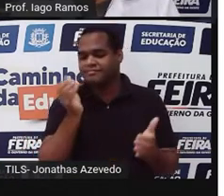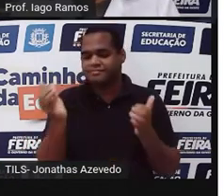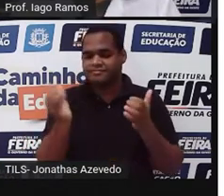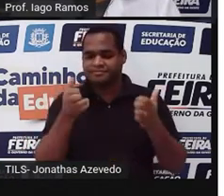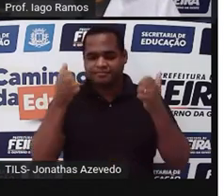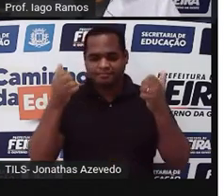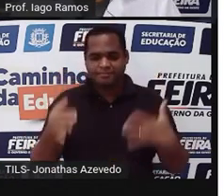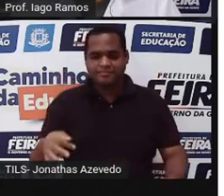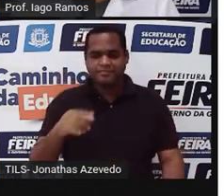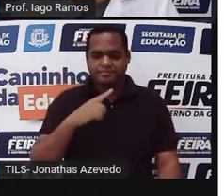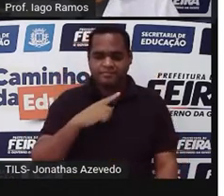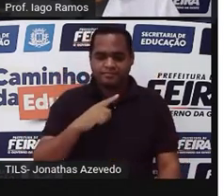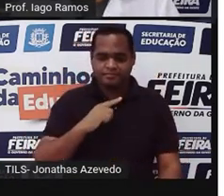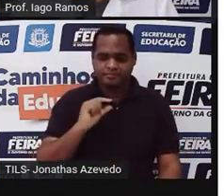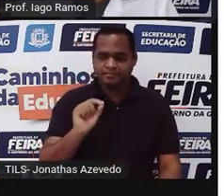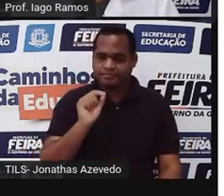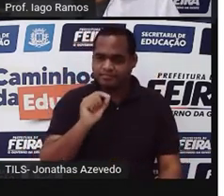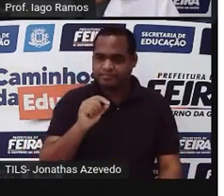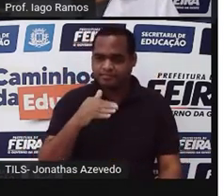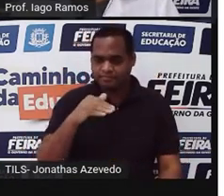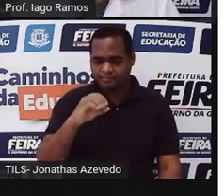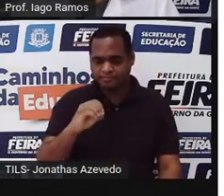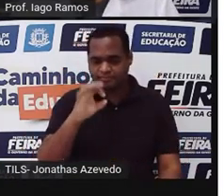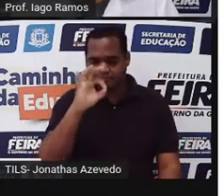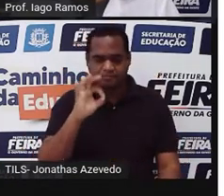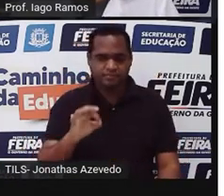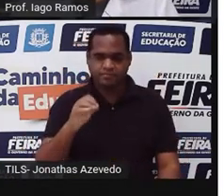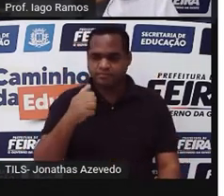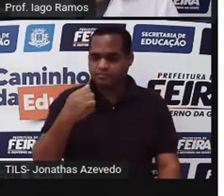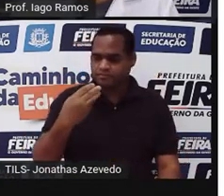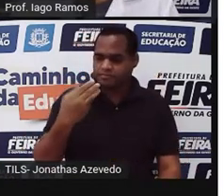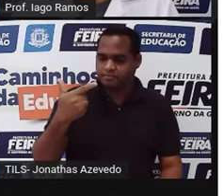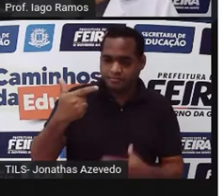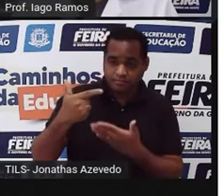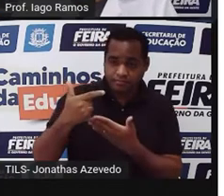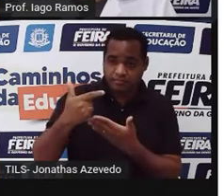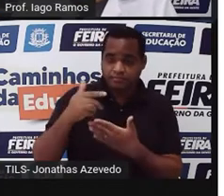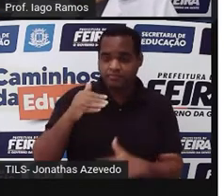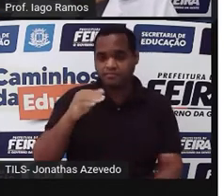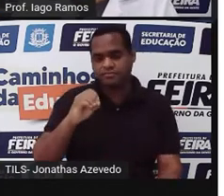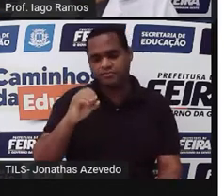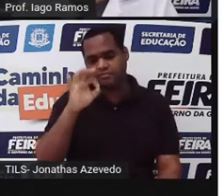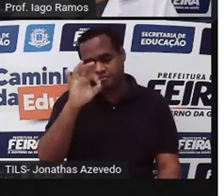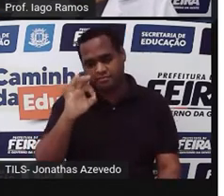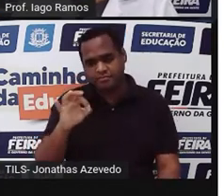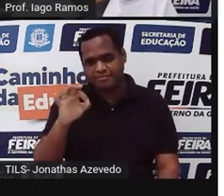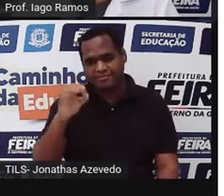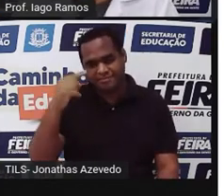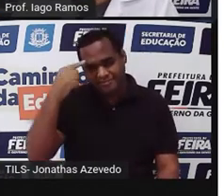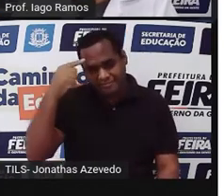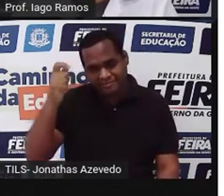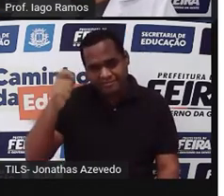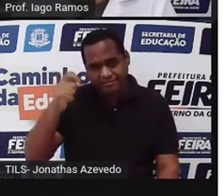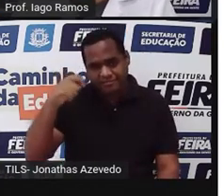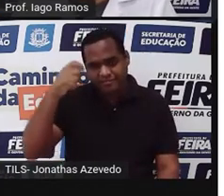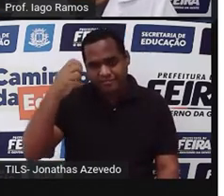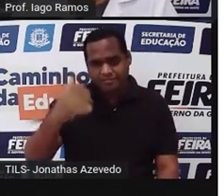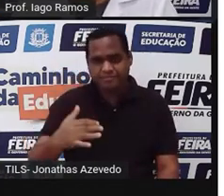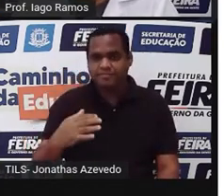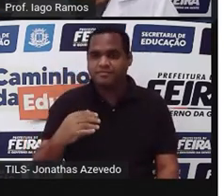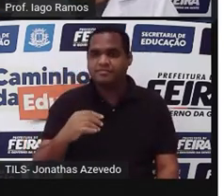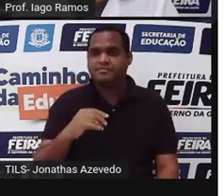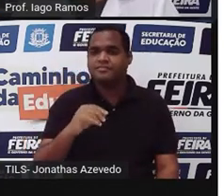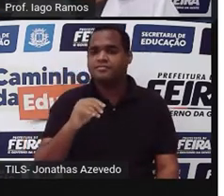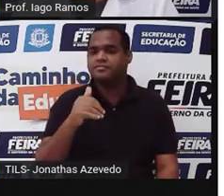e como calcular 10 por cento de 132/10 por cento o significado é 10 /